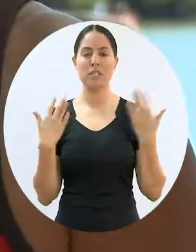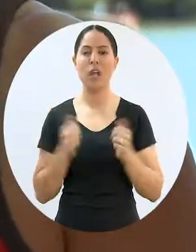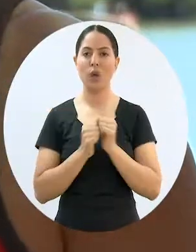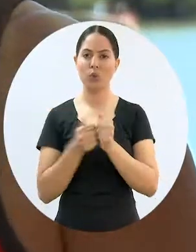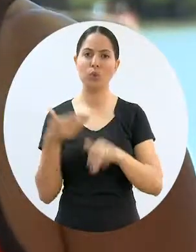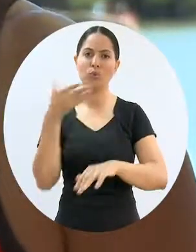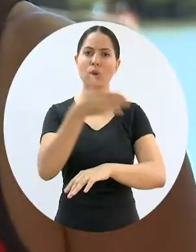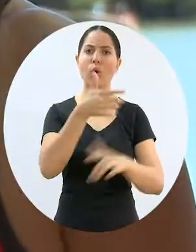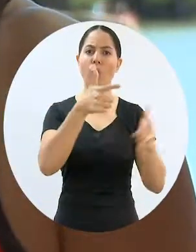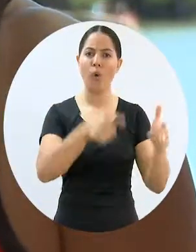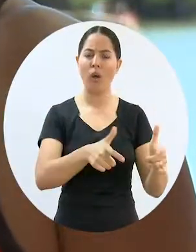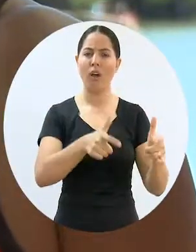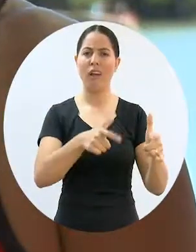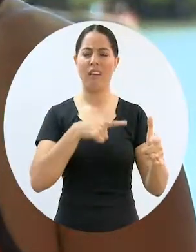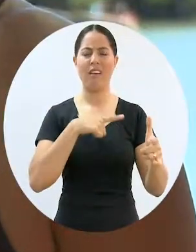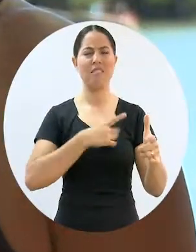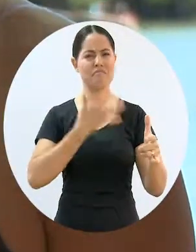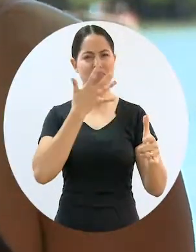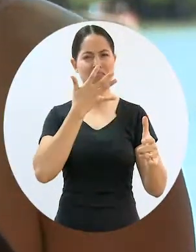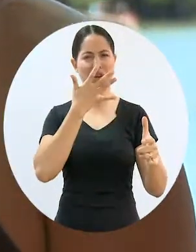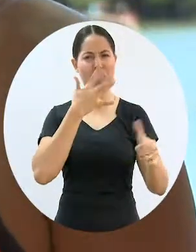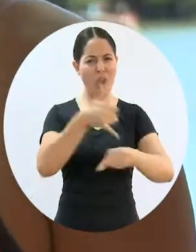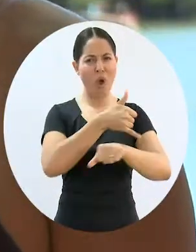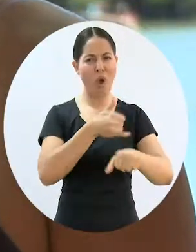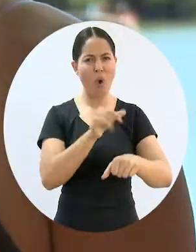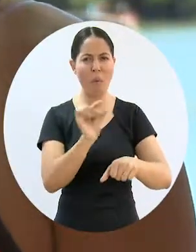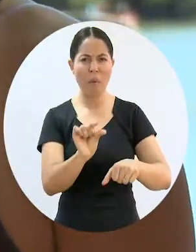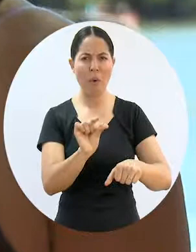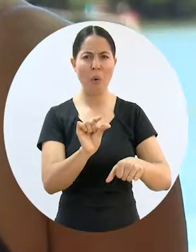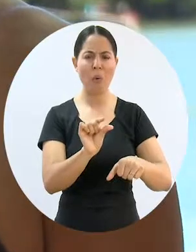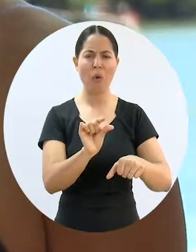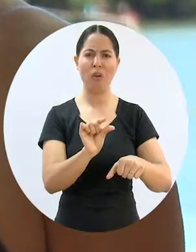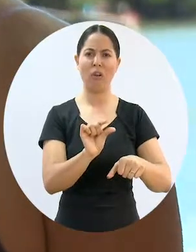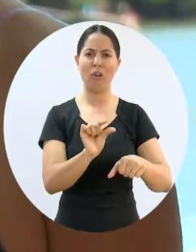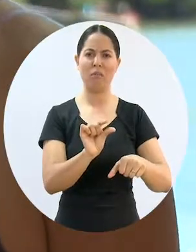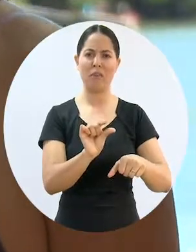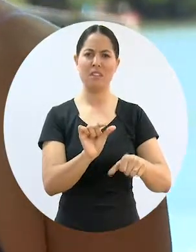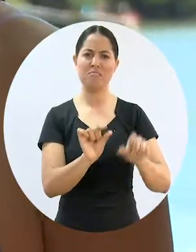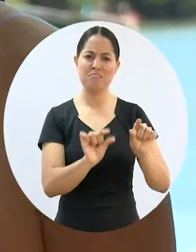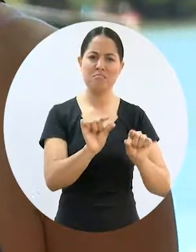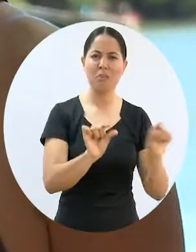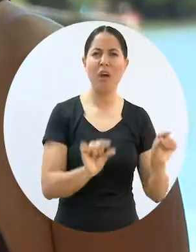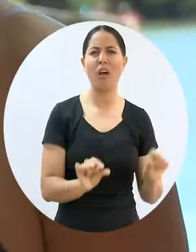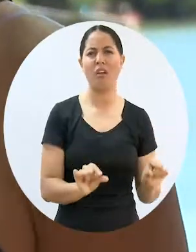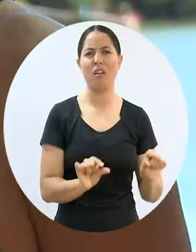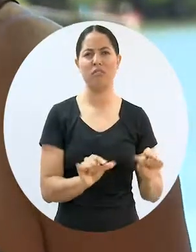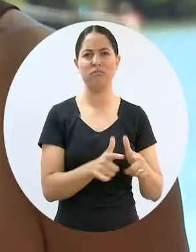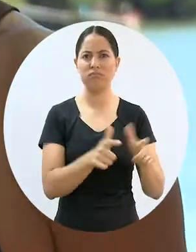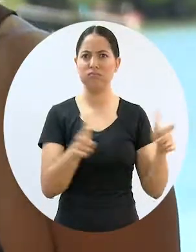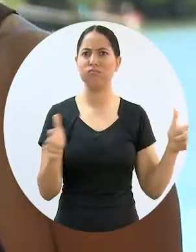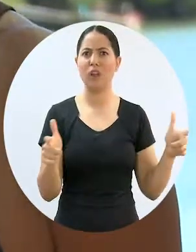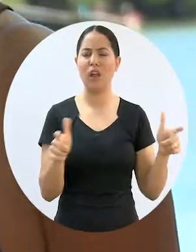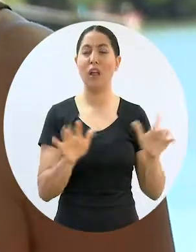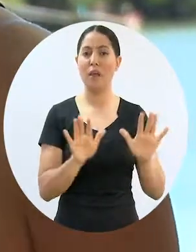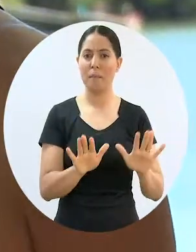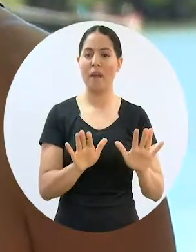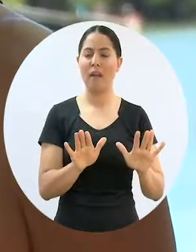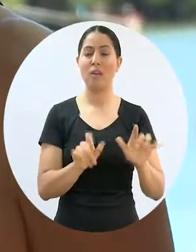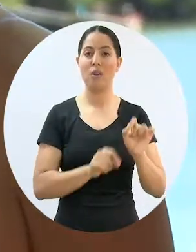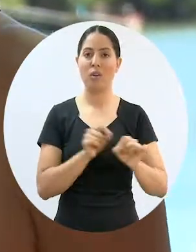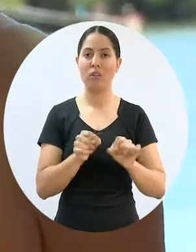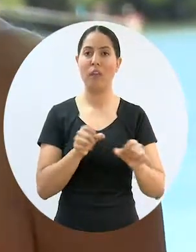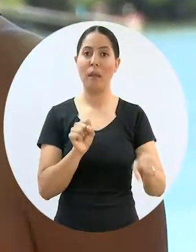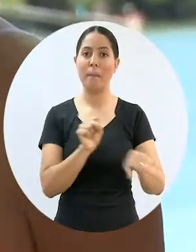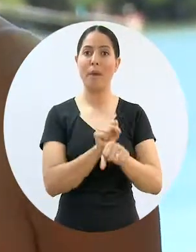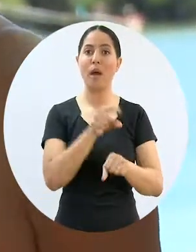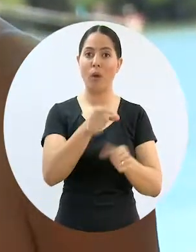baleia, vemos pequenas manchas de óleo. Mas em quantidades, muita quantidade, pequena, mas em grande quantidade.